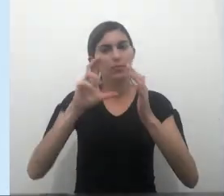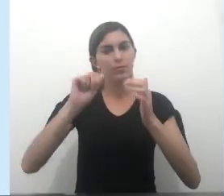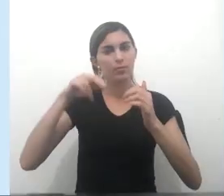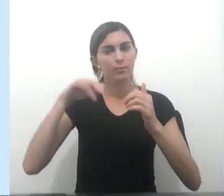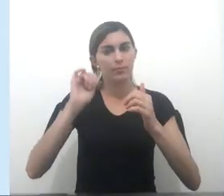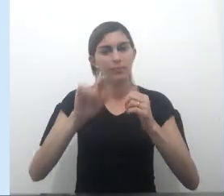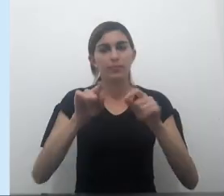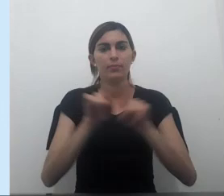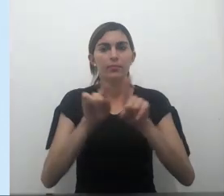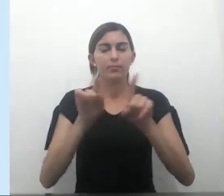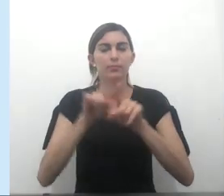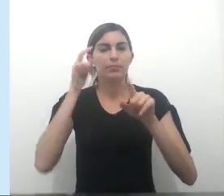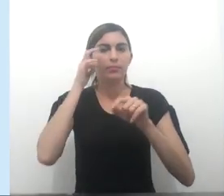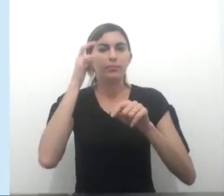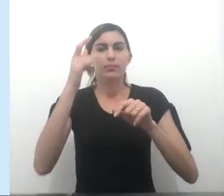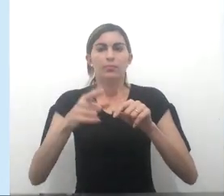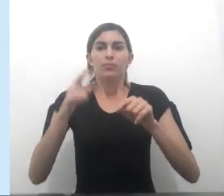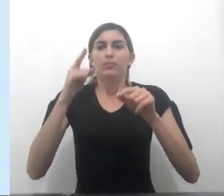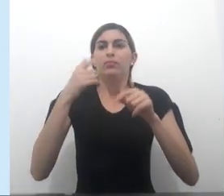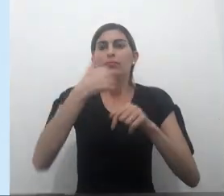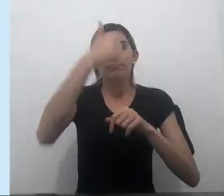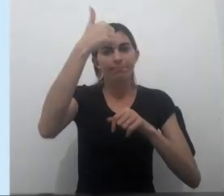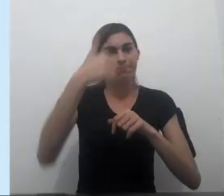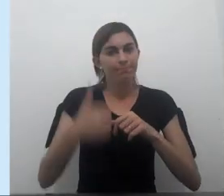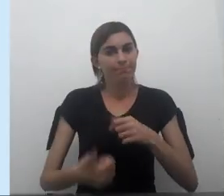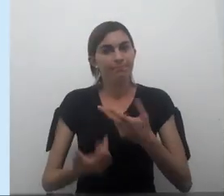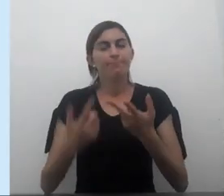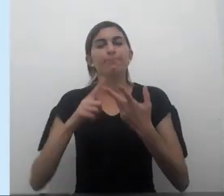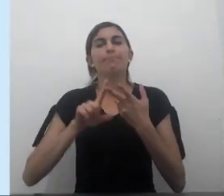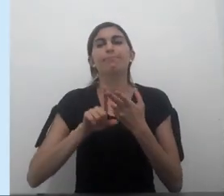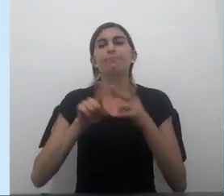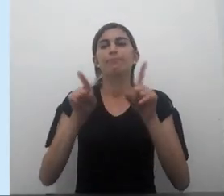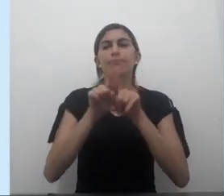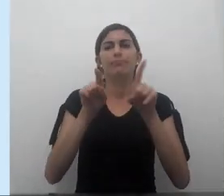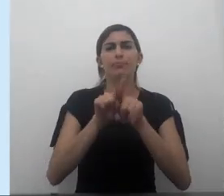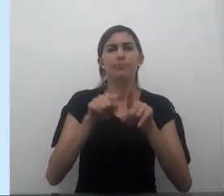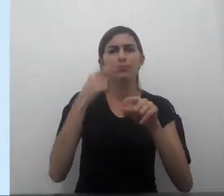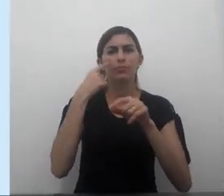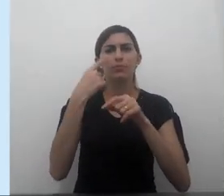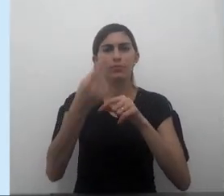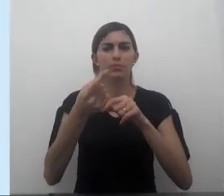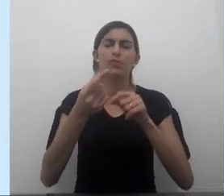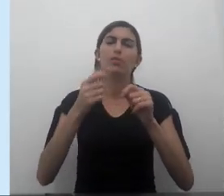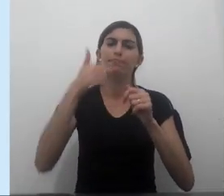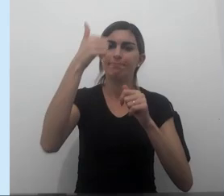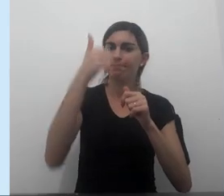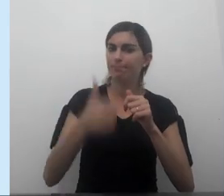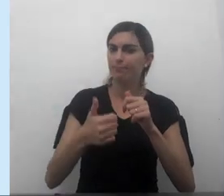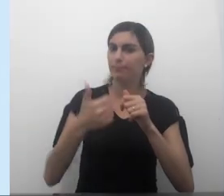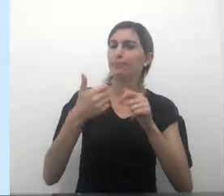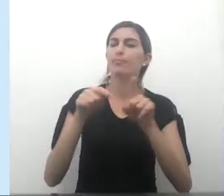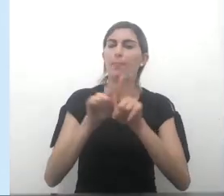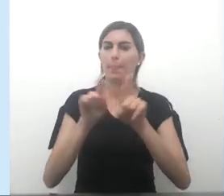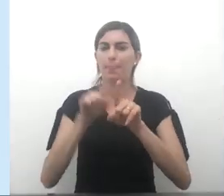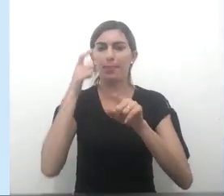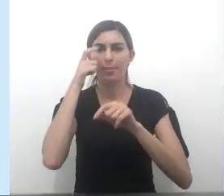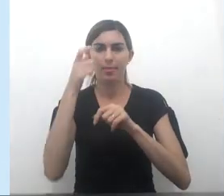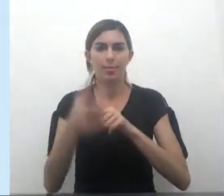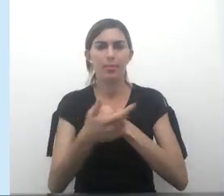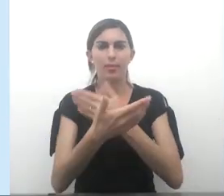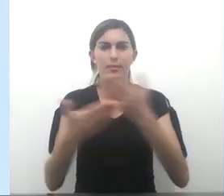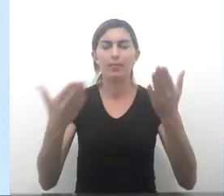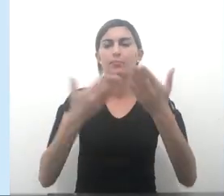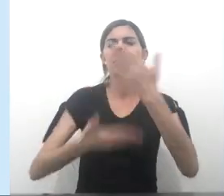é interessante também que você curta o vídeo, caso você curtiu, tá? Você também dê dislike se você não curtiu também, é interessante que